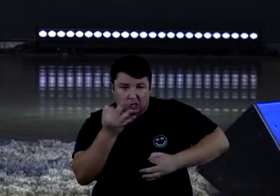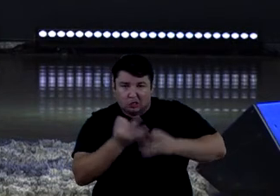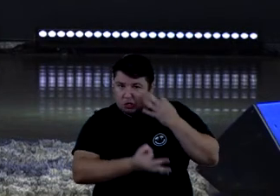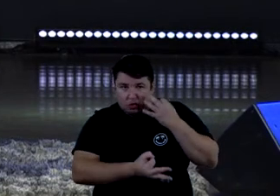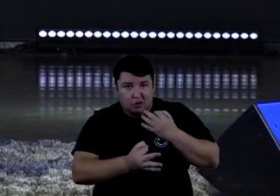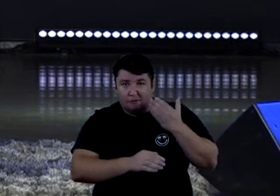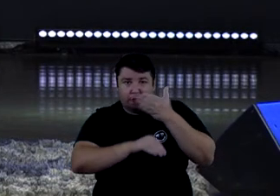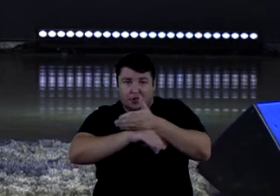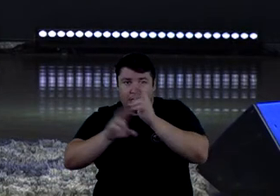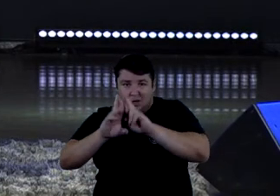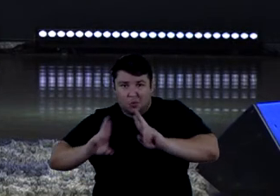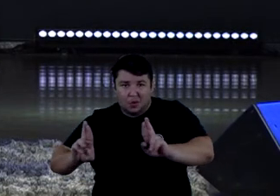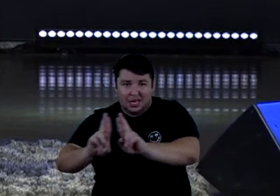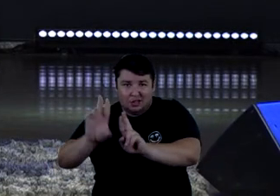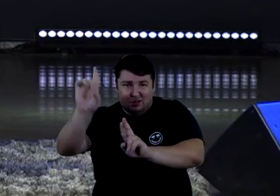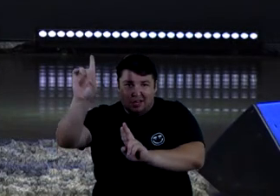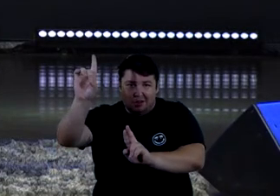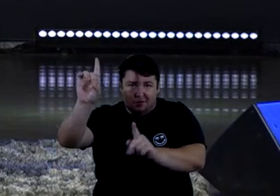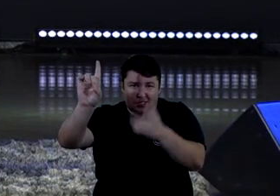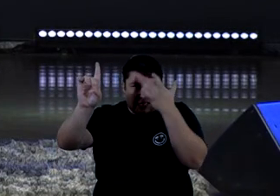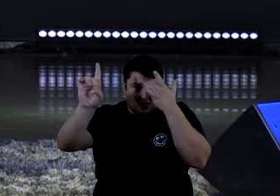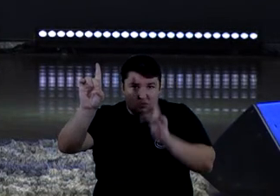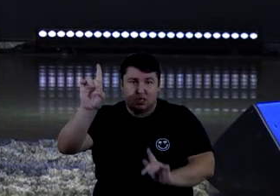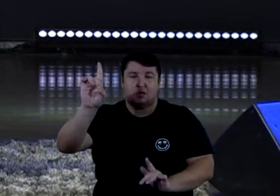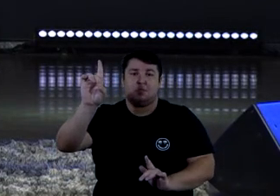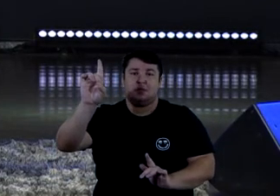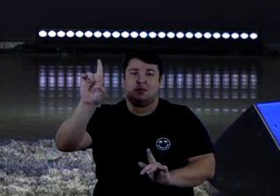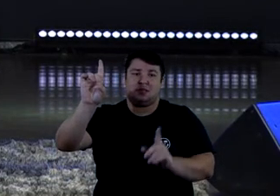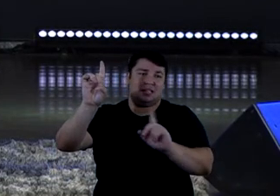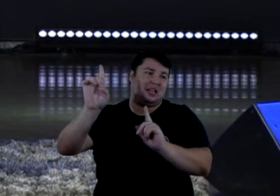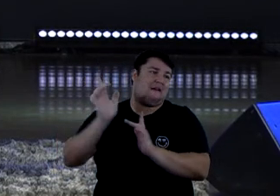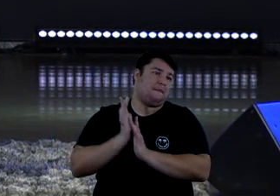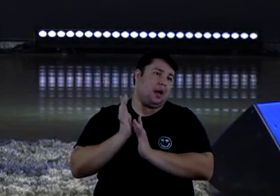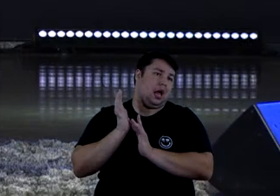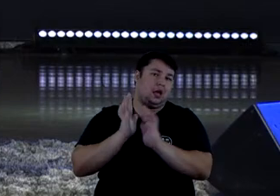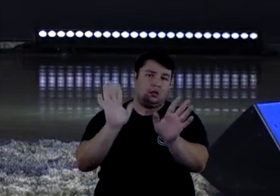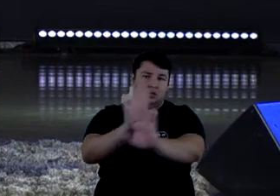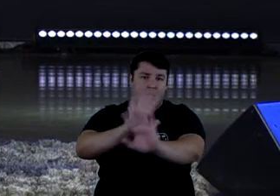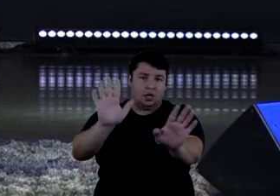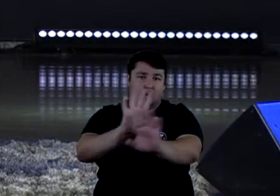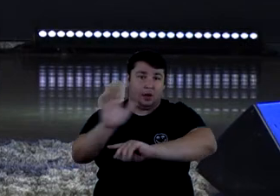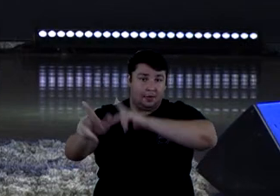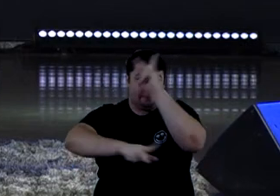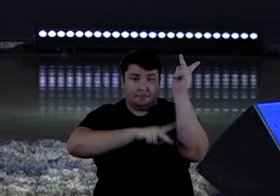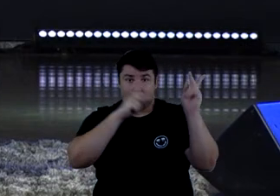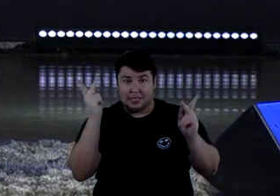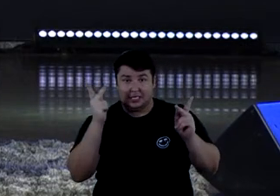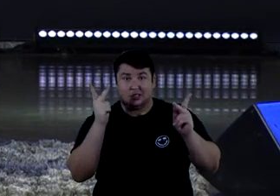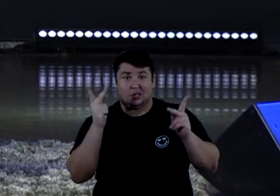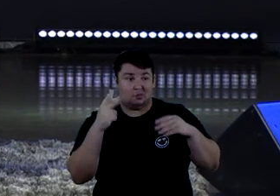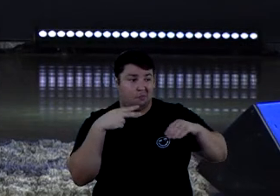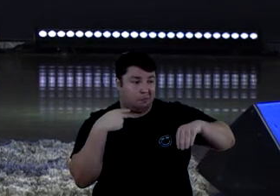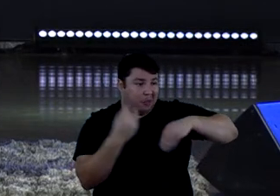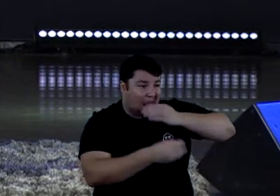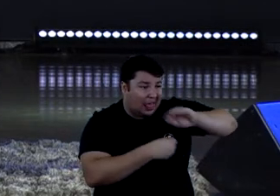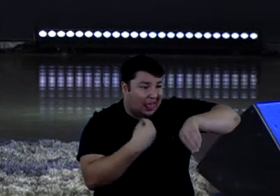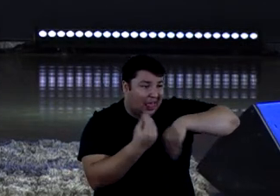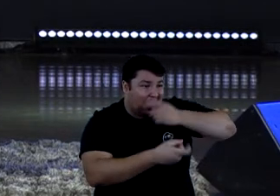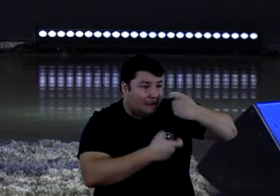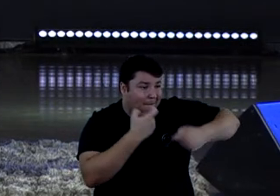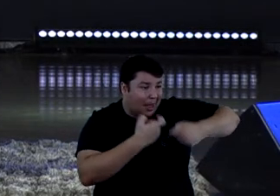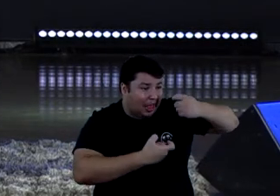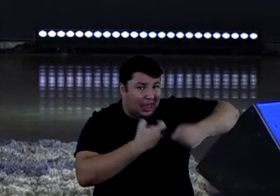reino de Deus? Vocês não sabem disso? Não se enganem. Aqueles que se envolvem com